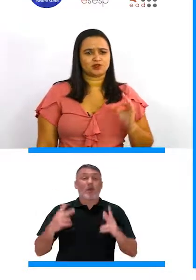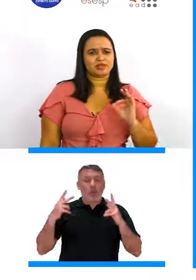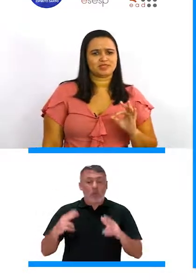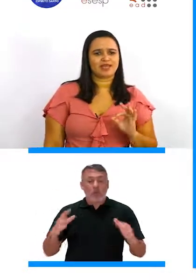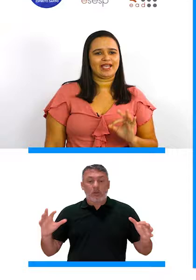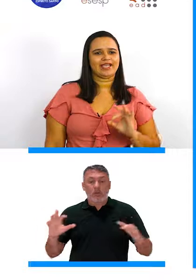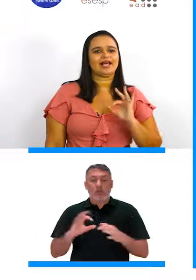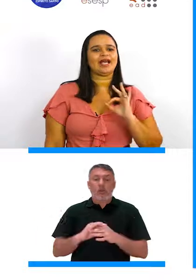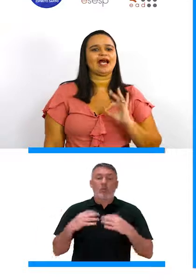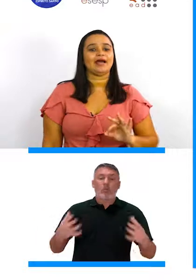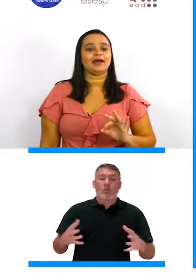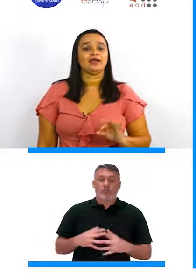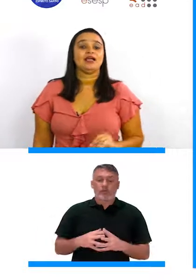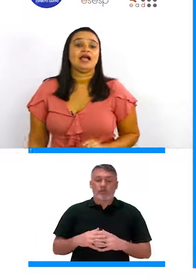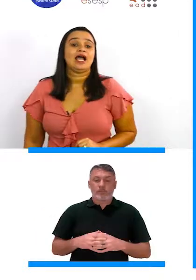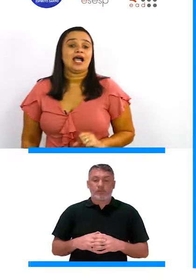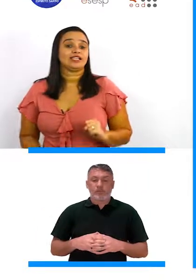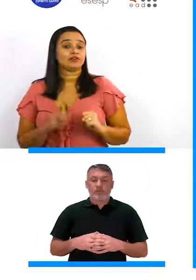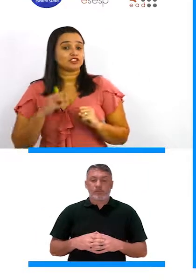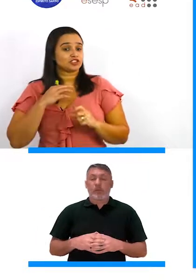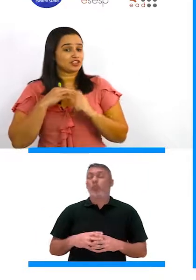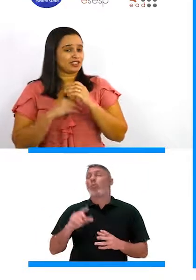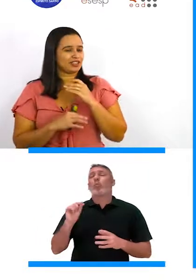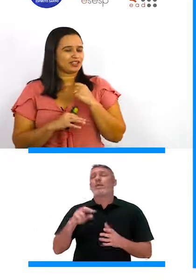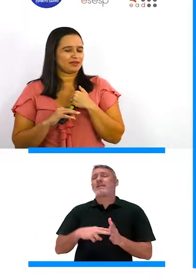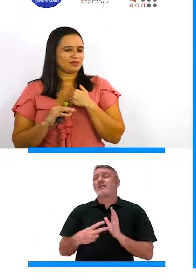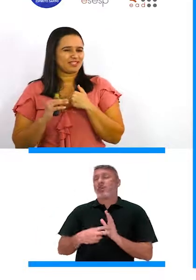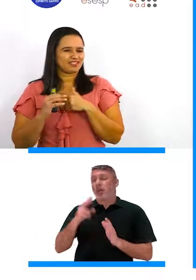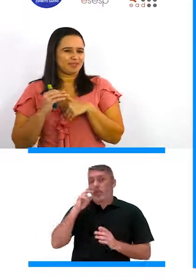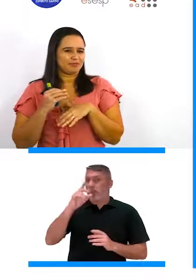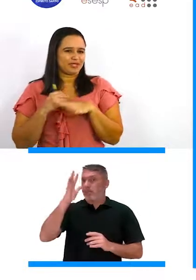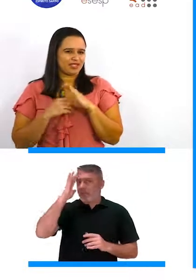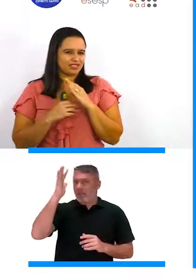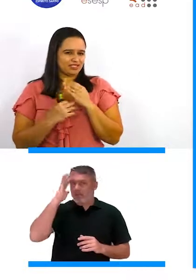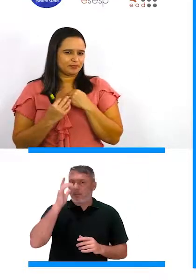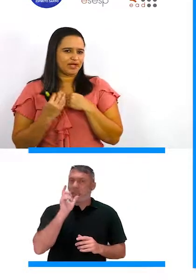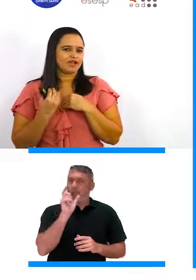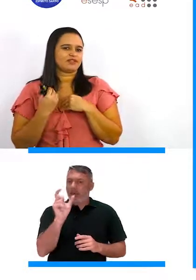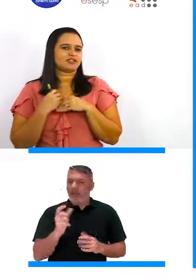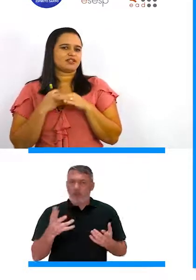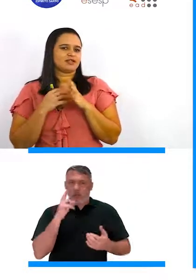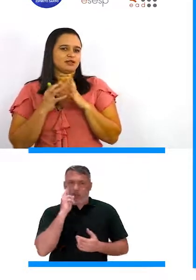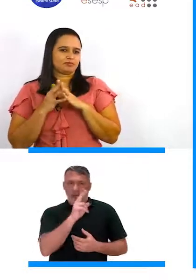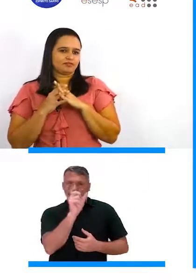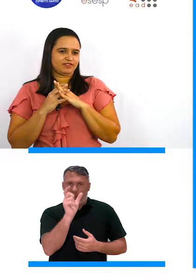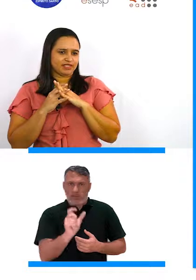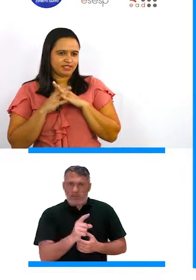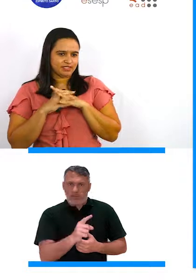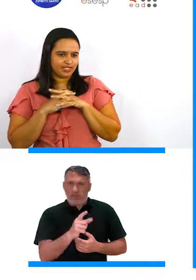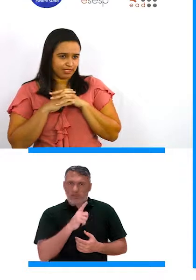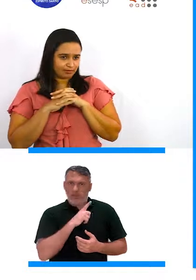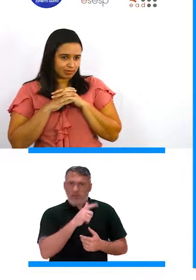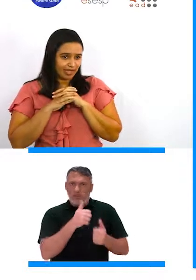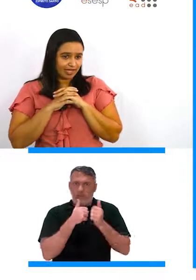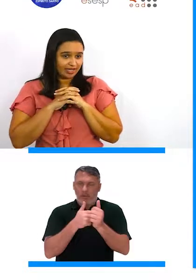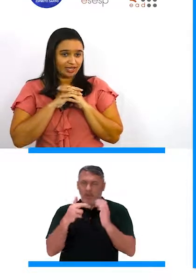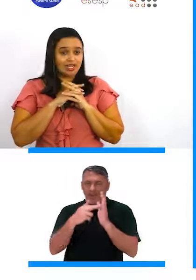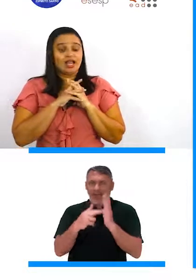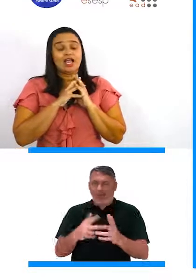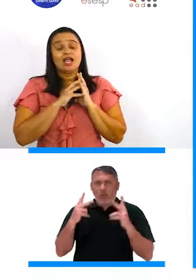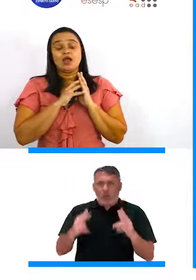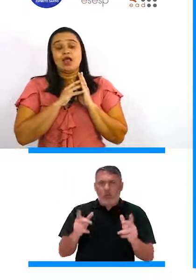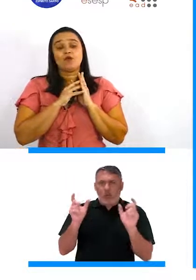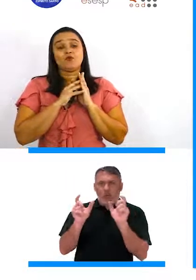resultado de uma mesma regra A. Aí agora a gente tem que pensar bem nessas palavras aí, para ver se elas seguem a mesma